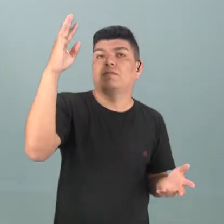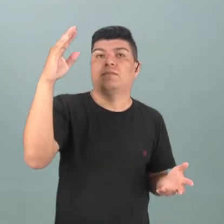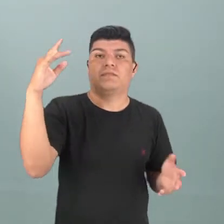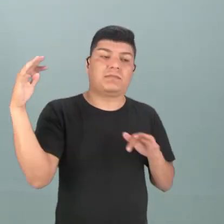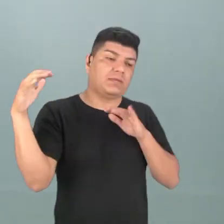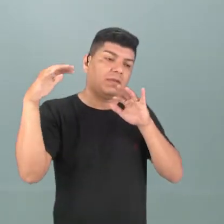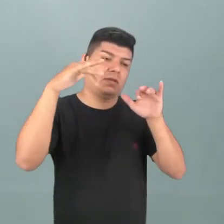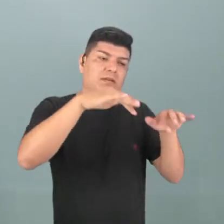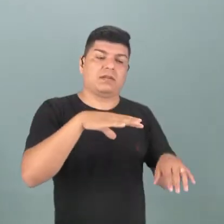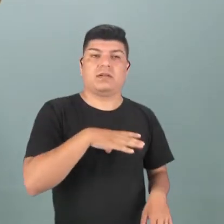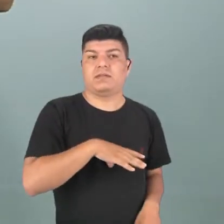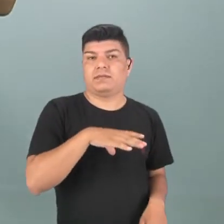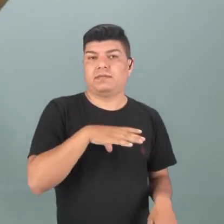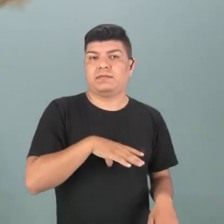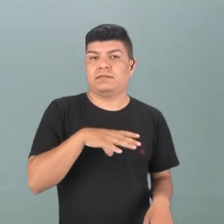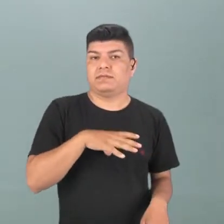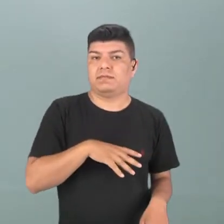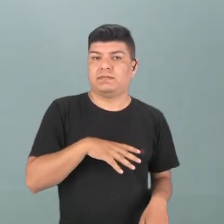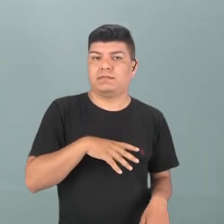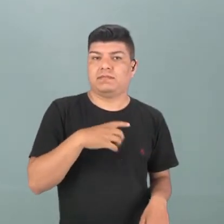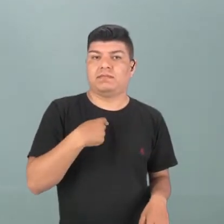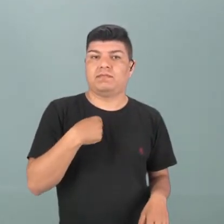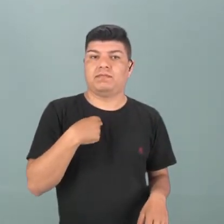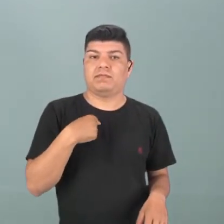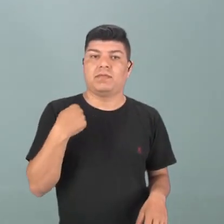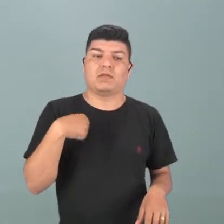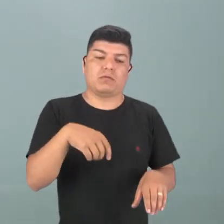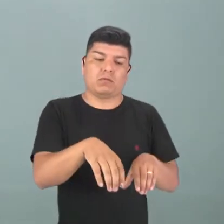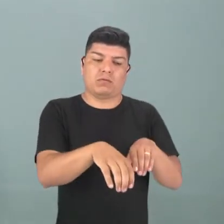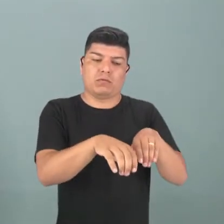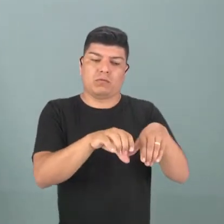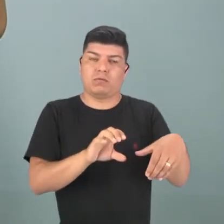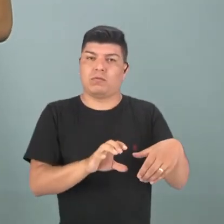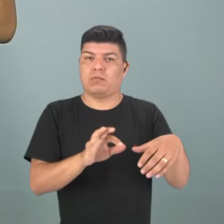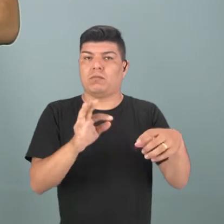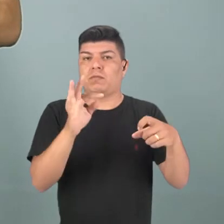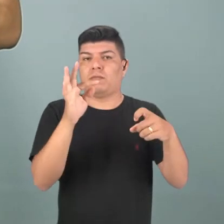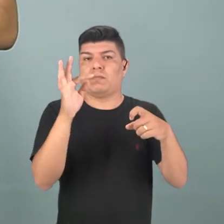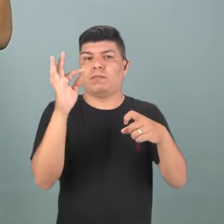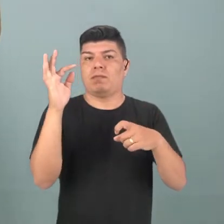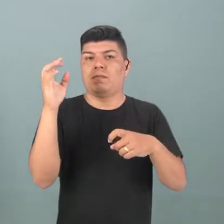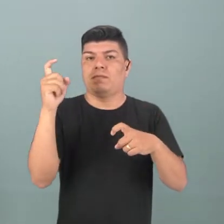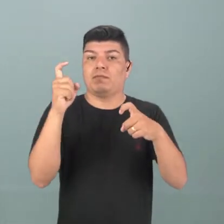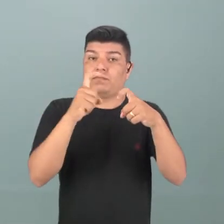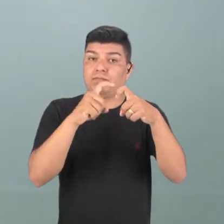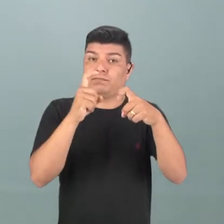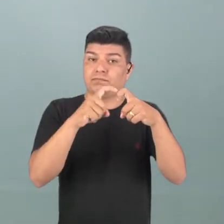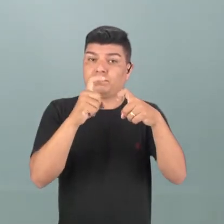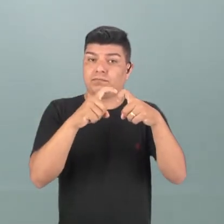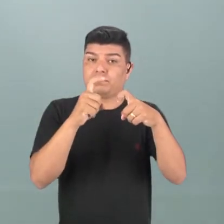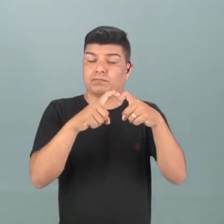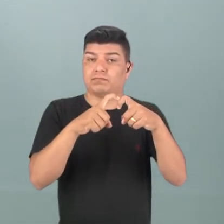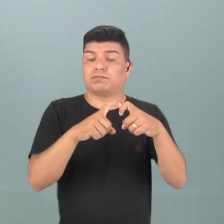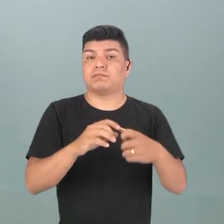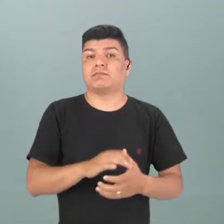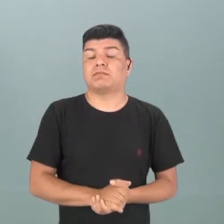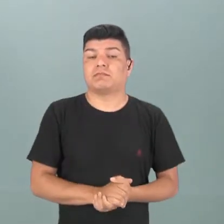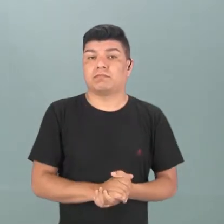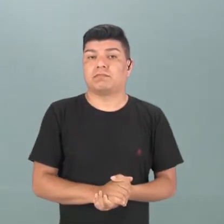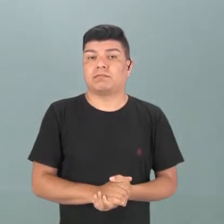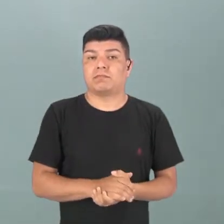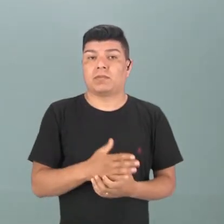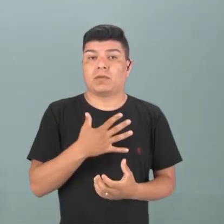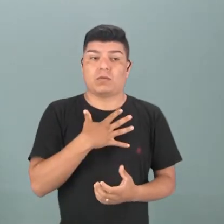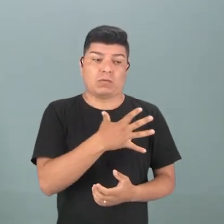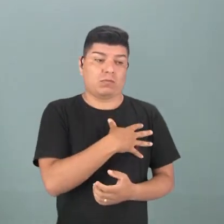para a cidade ser doutor. Muitos, a gente vê até às vezes nos filmes, né, nas novelas antigas, eles falam assim, o